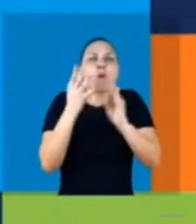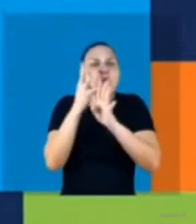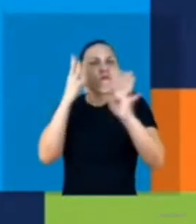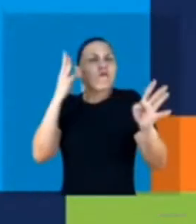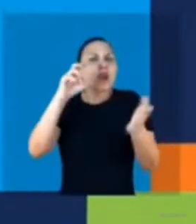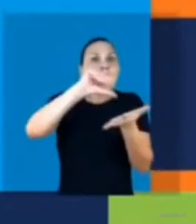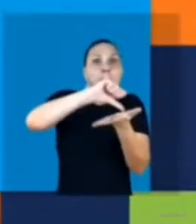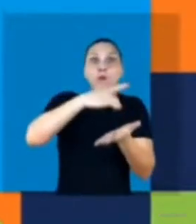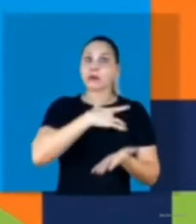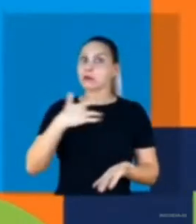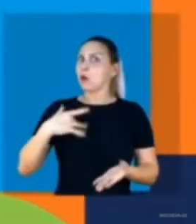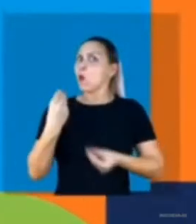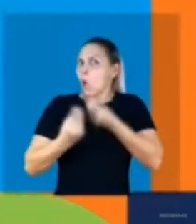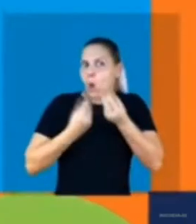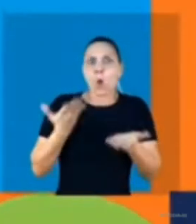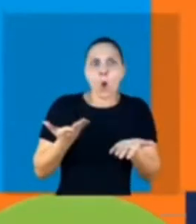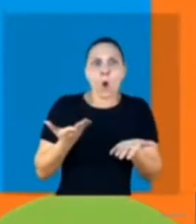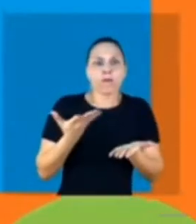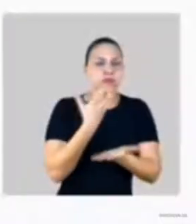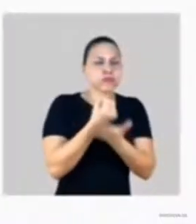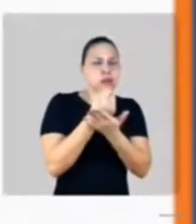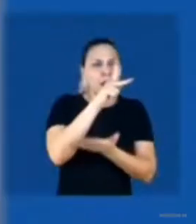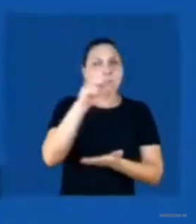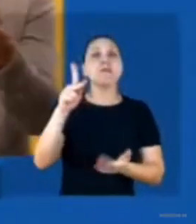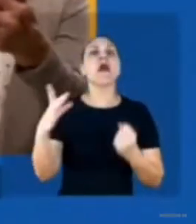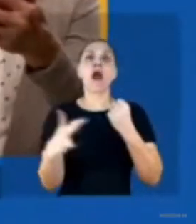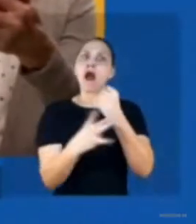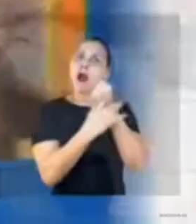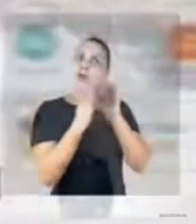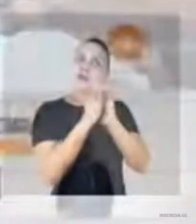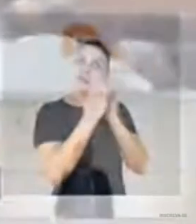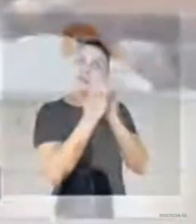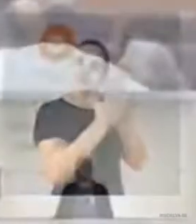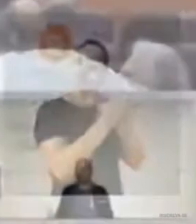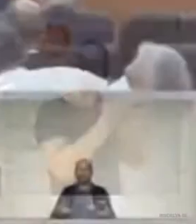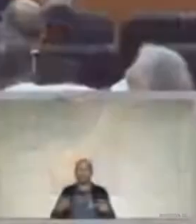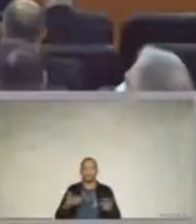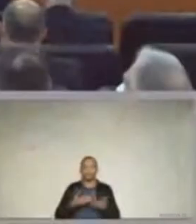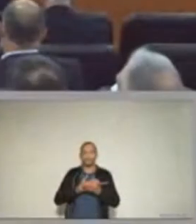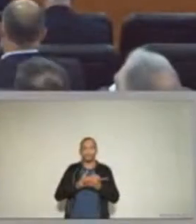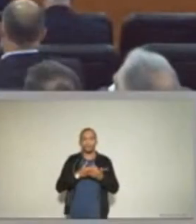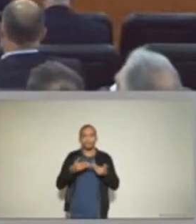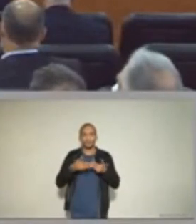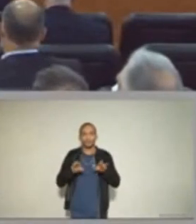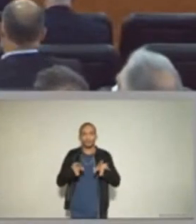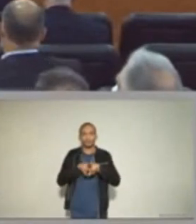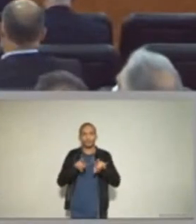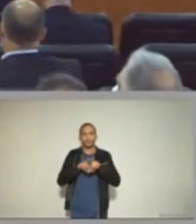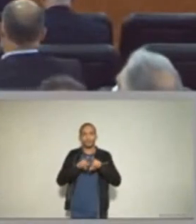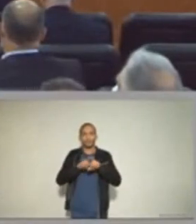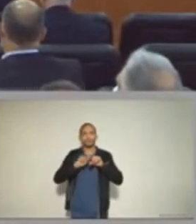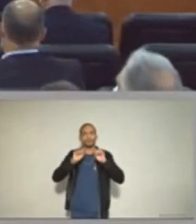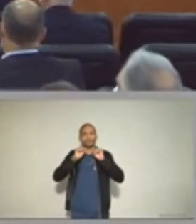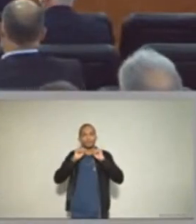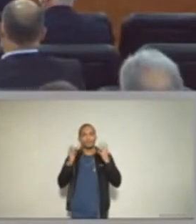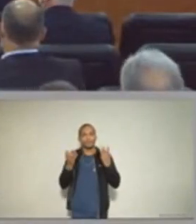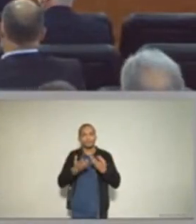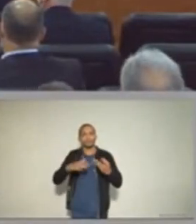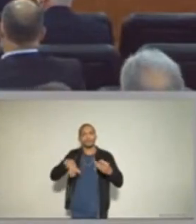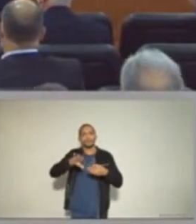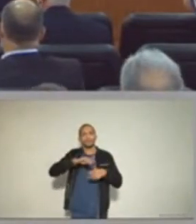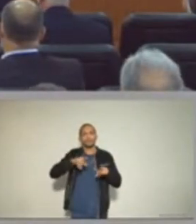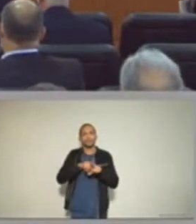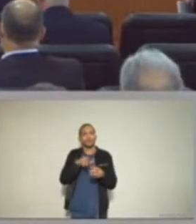também como está a fila no posto. Com o app, você abertura do seminário Obrigatoriedade Legal